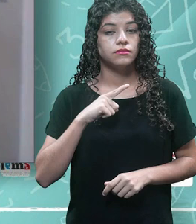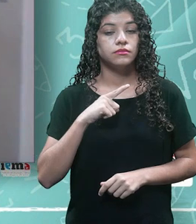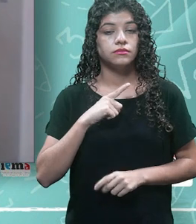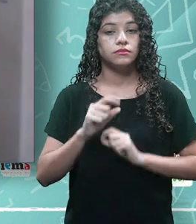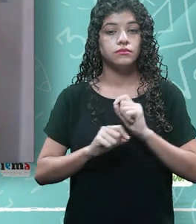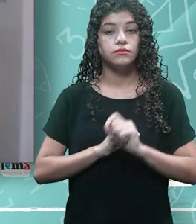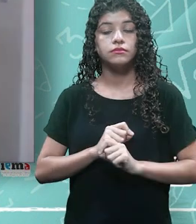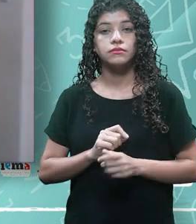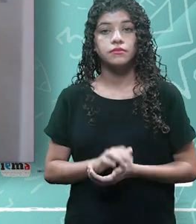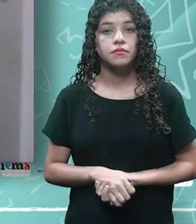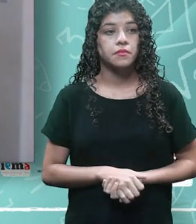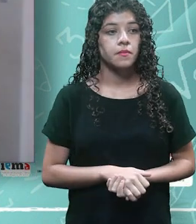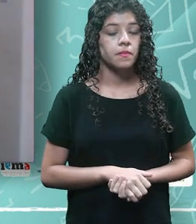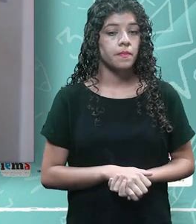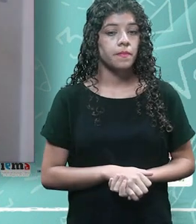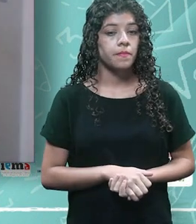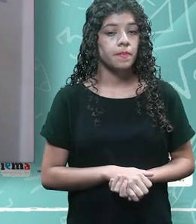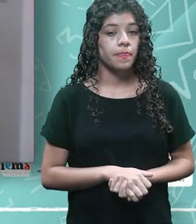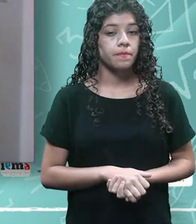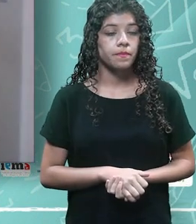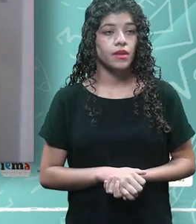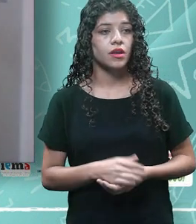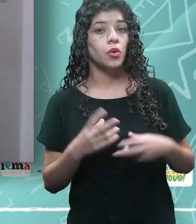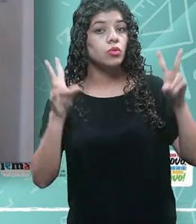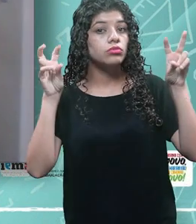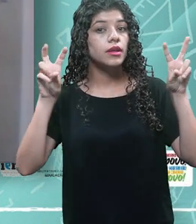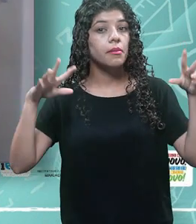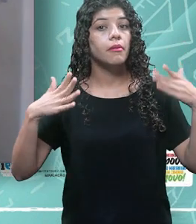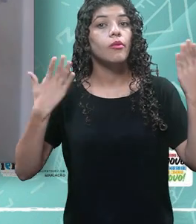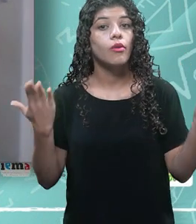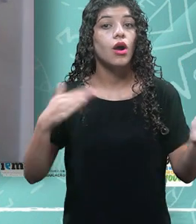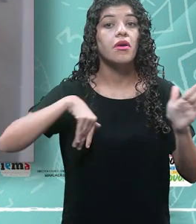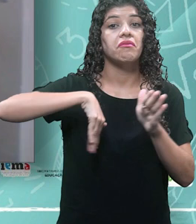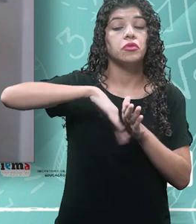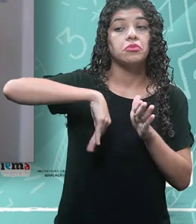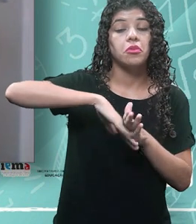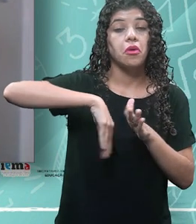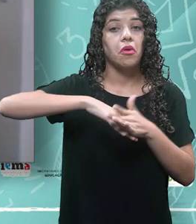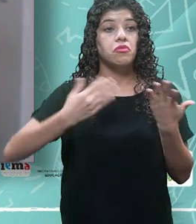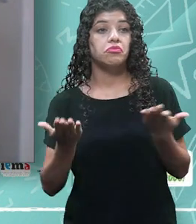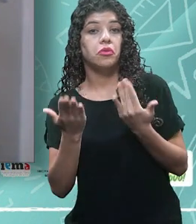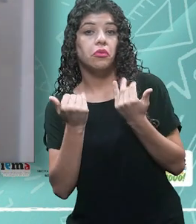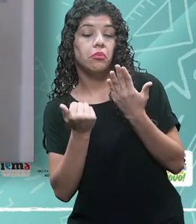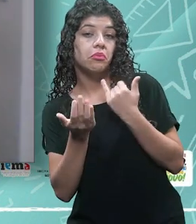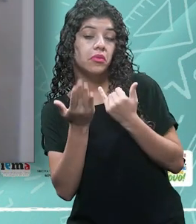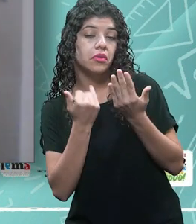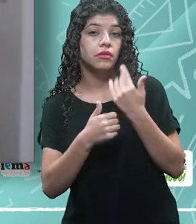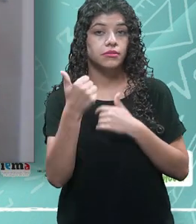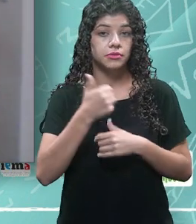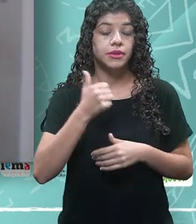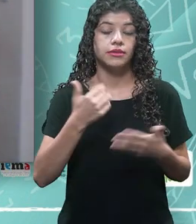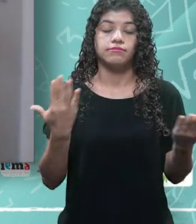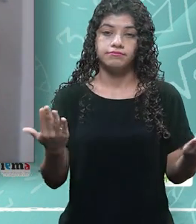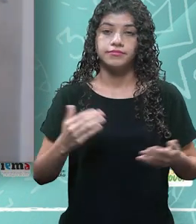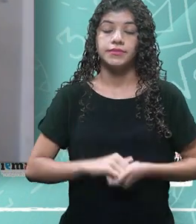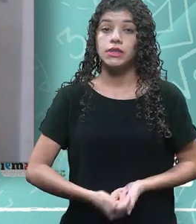ideia sobre o que é que aquele texto fala é um texto sobre futebol sobre política sobre comida sobre o quê a primeira